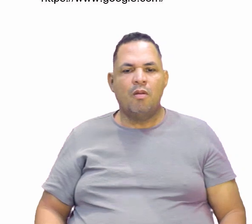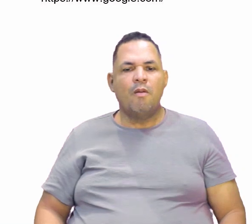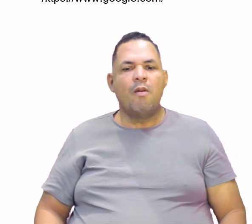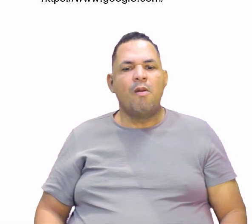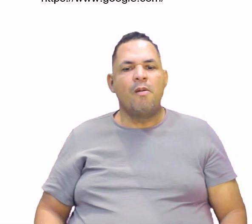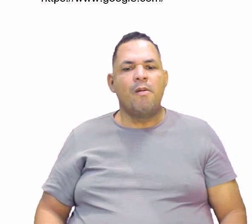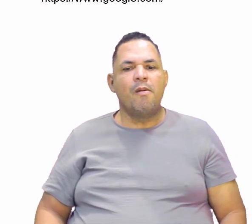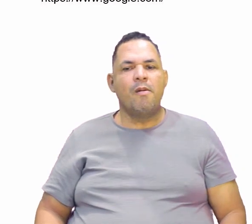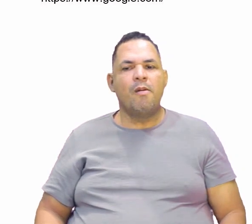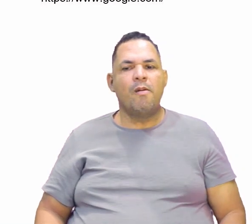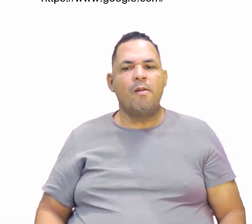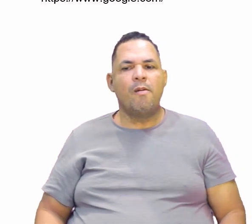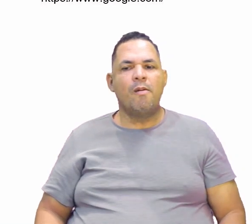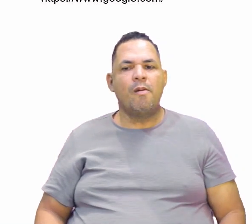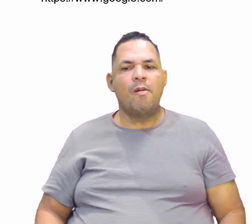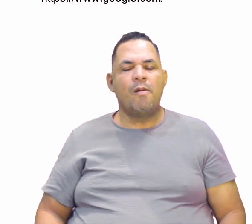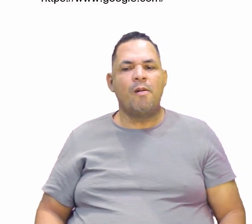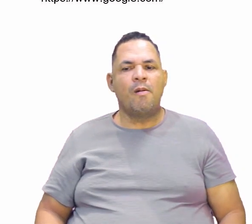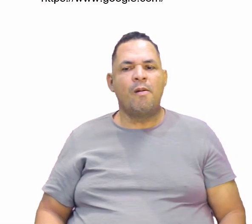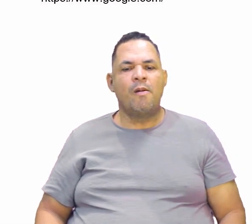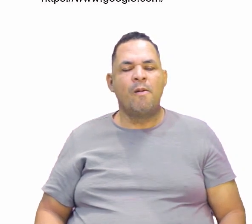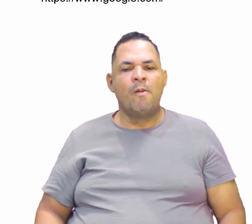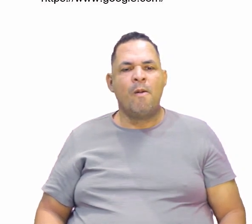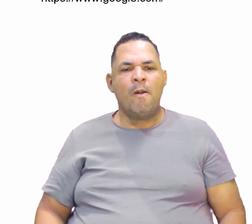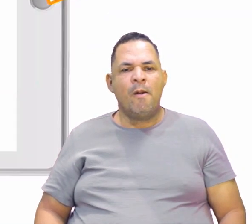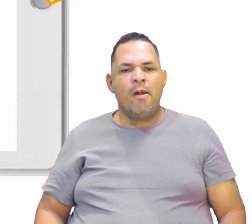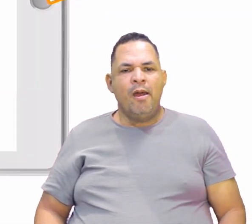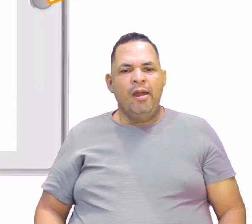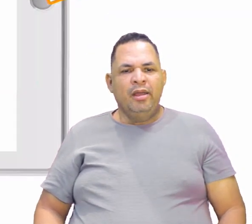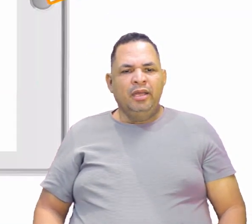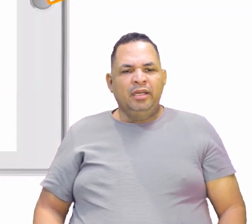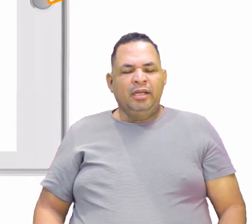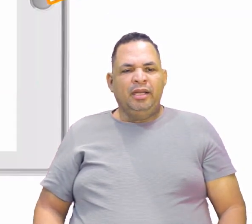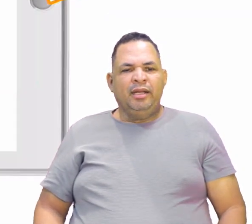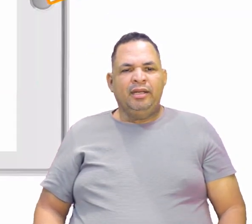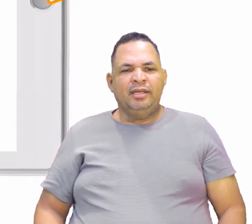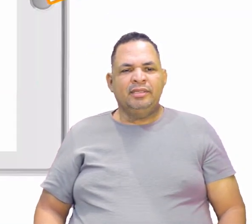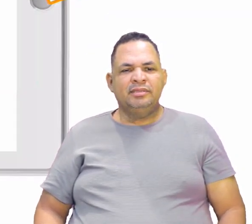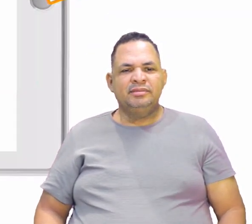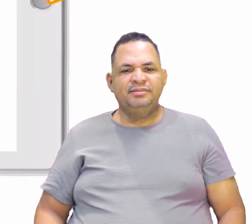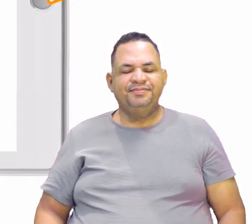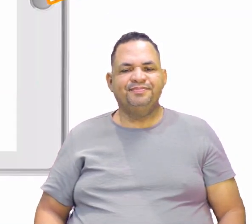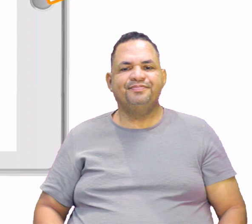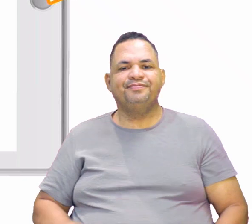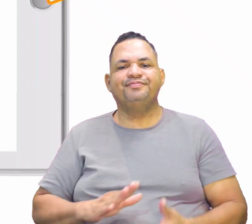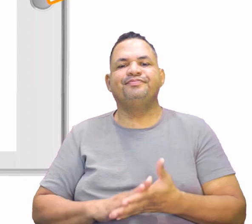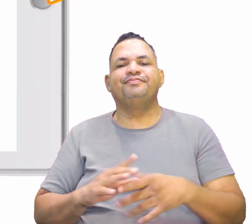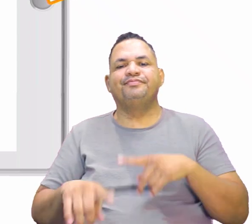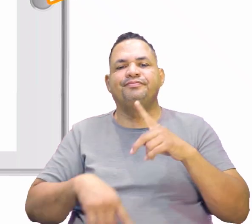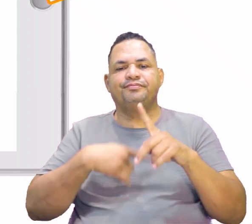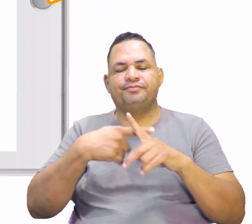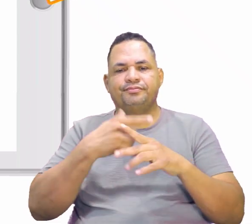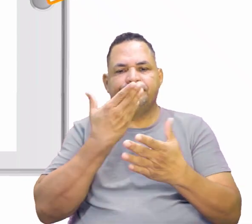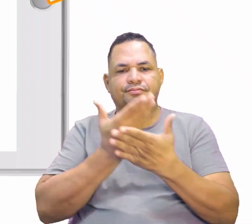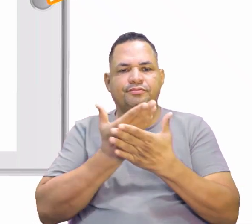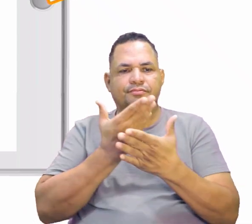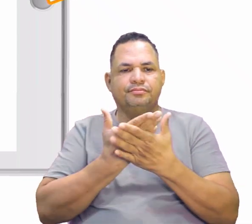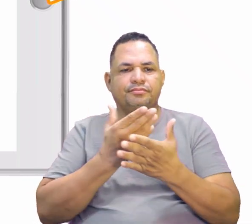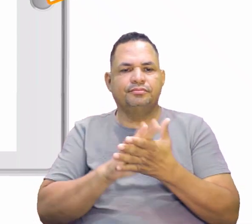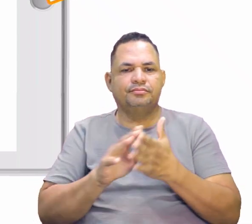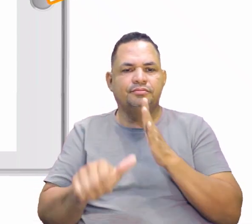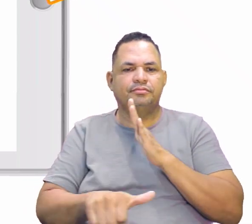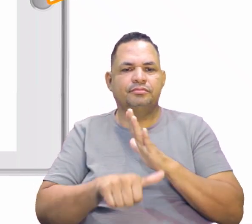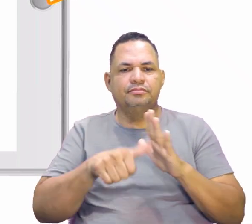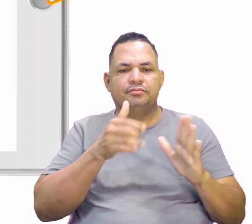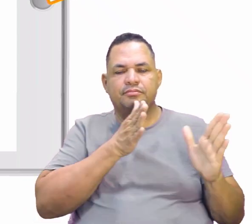eu tenho a minha arte. Certo? E vamos que vamos agora, mais uma aula de literatura, agora é o modernismo, a